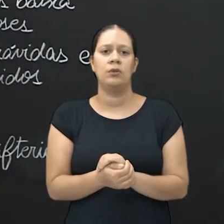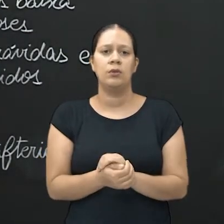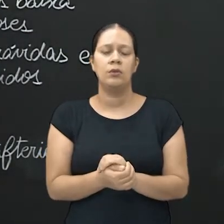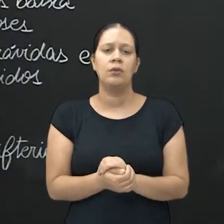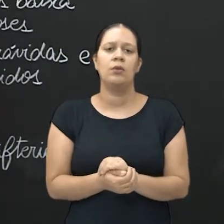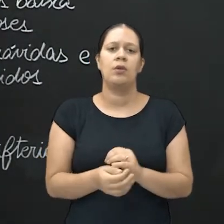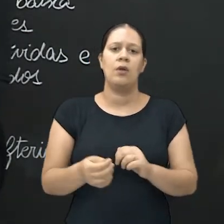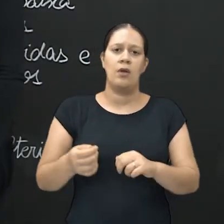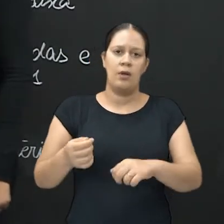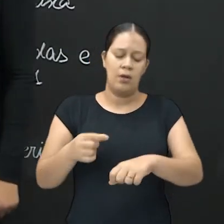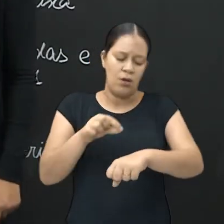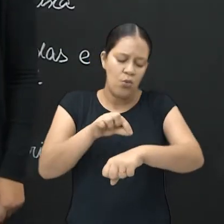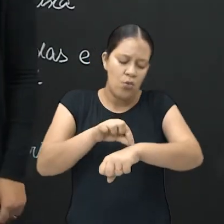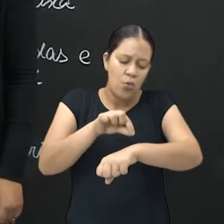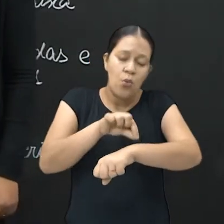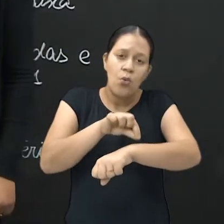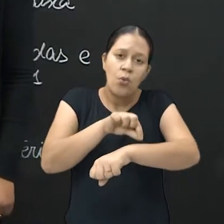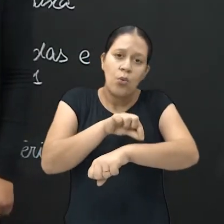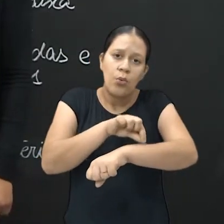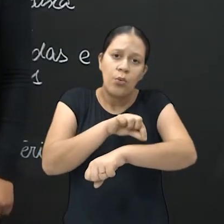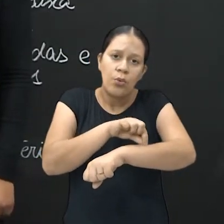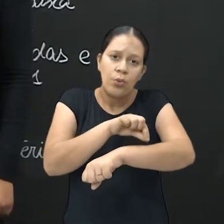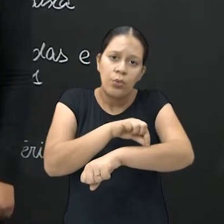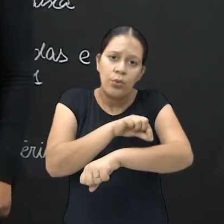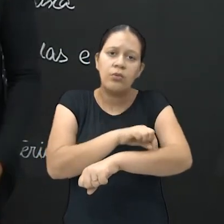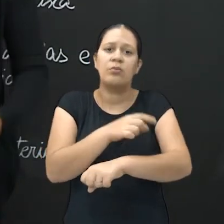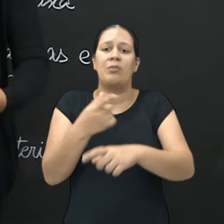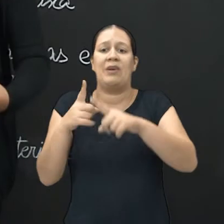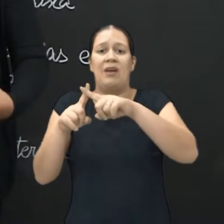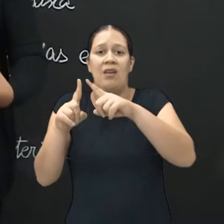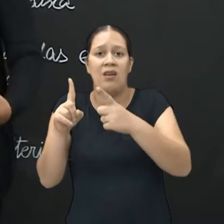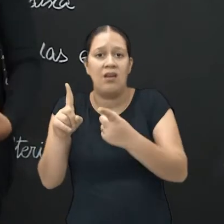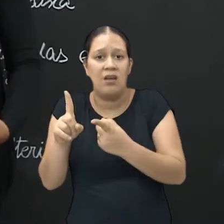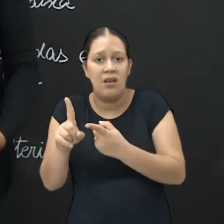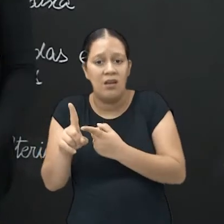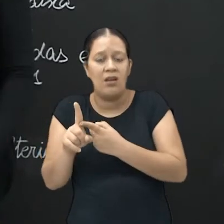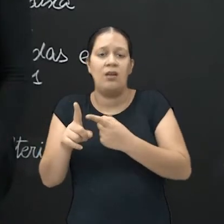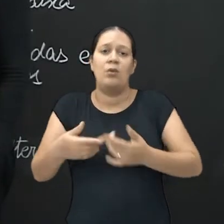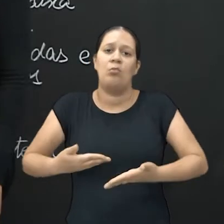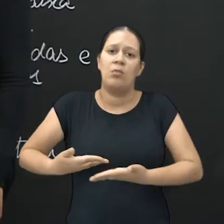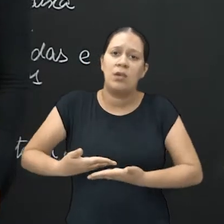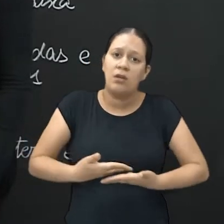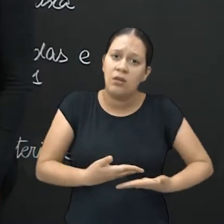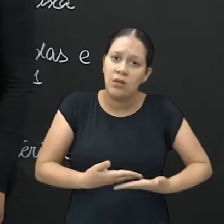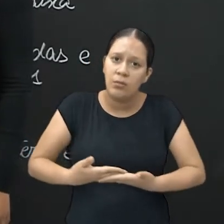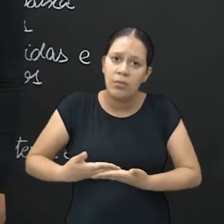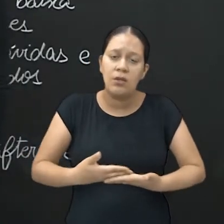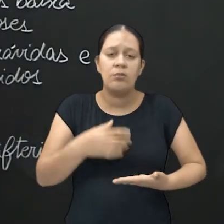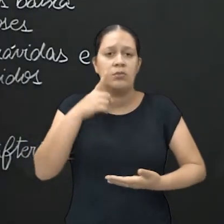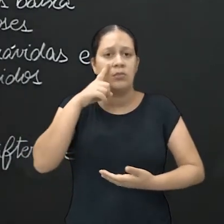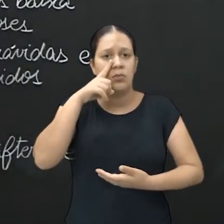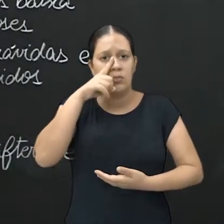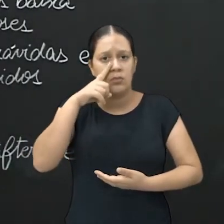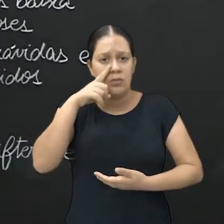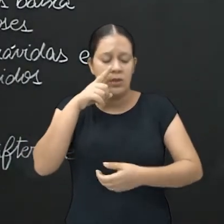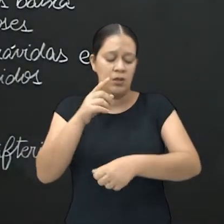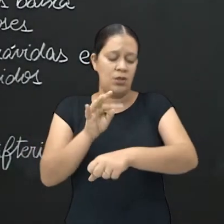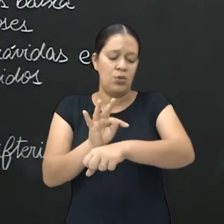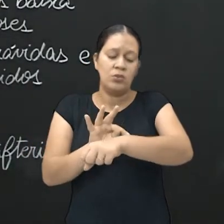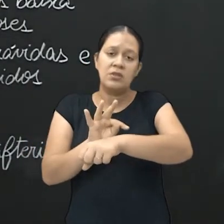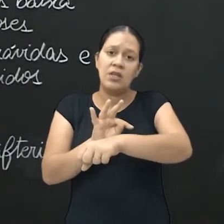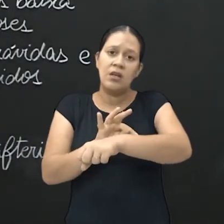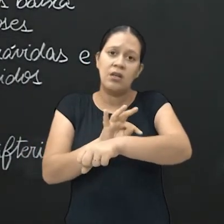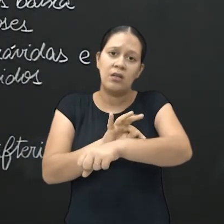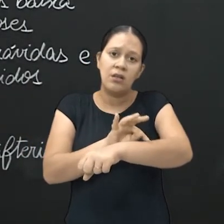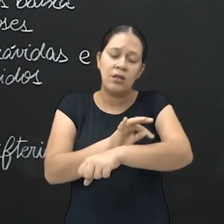a rubéola, que é muito perigosa para grávidas, para o feto que ela está gestando ali, o